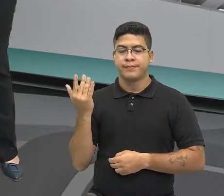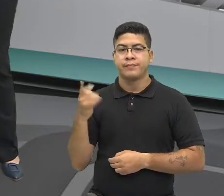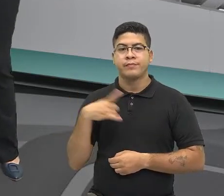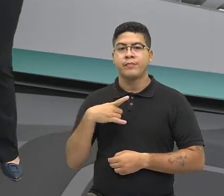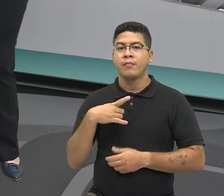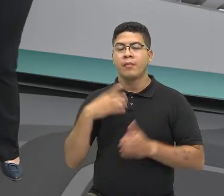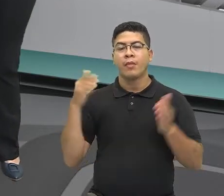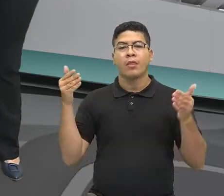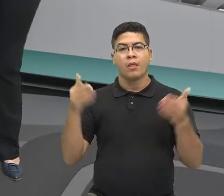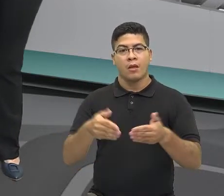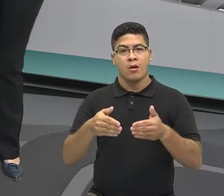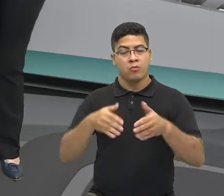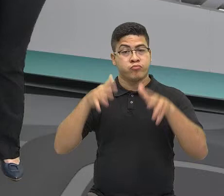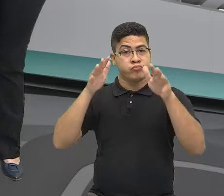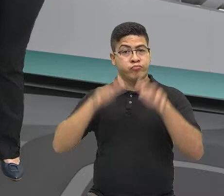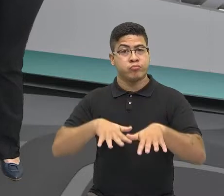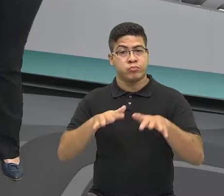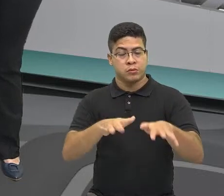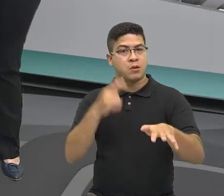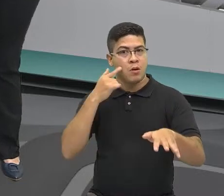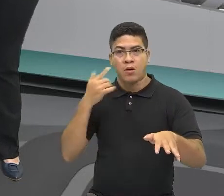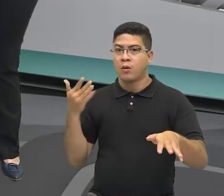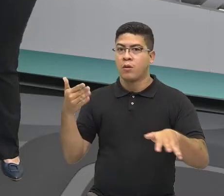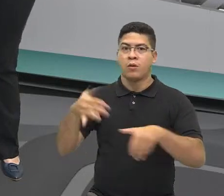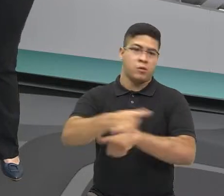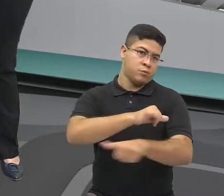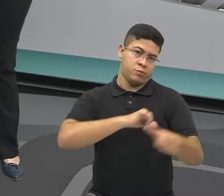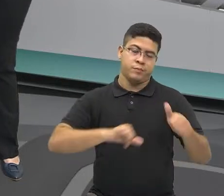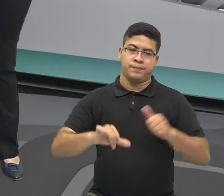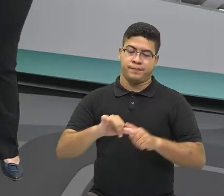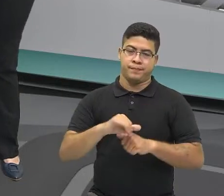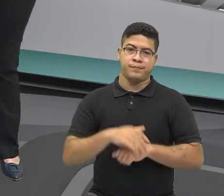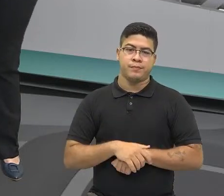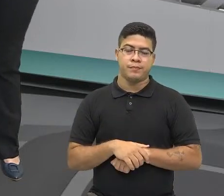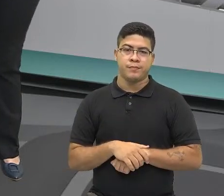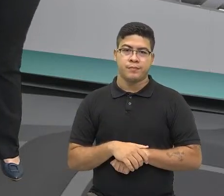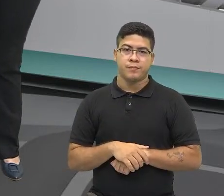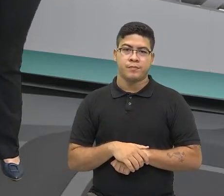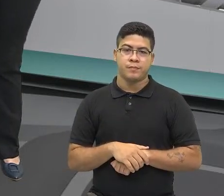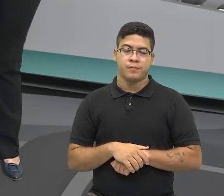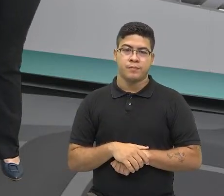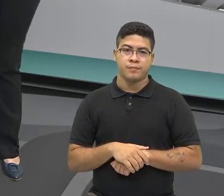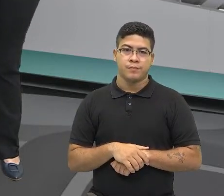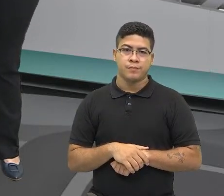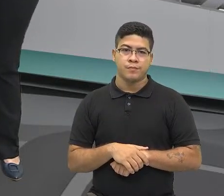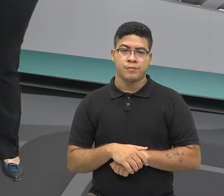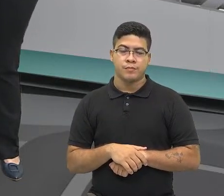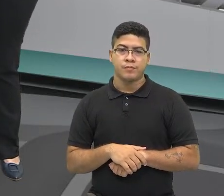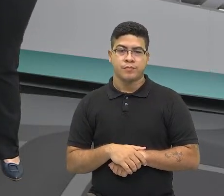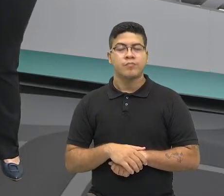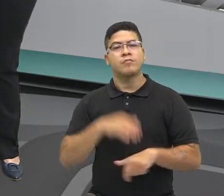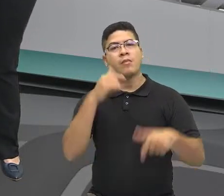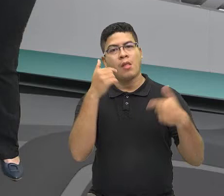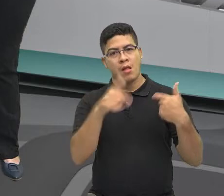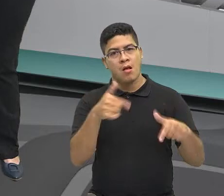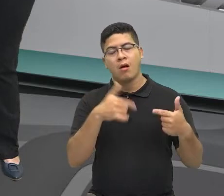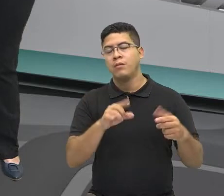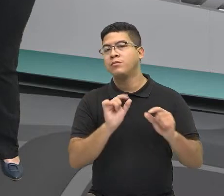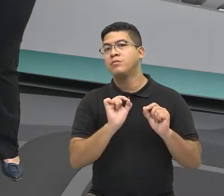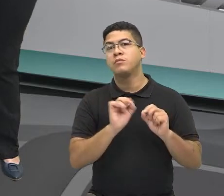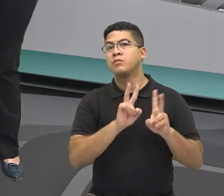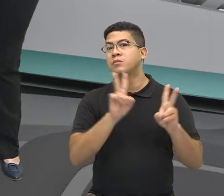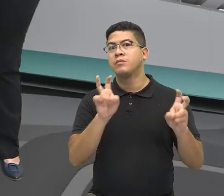este movimento que chegou para mudar, chegou para trabalhar as